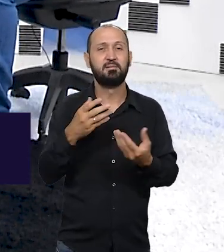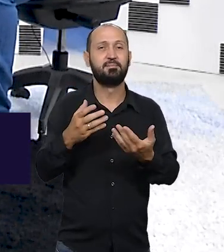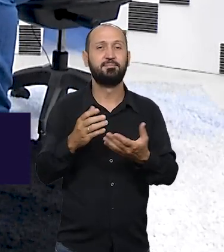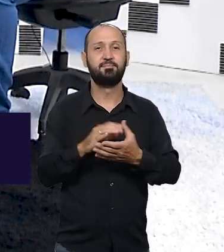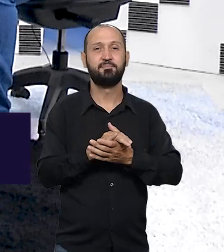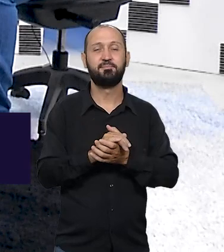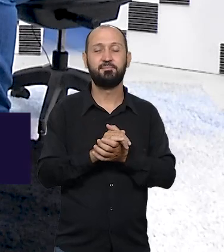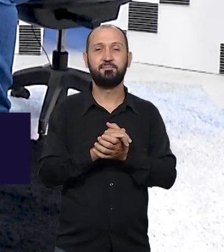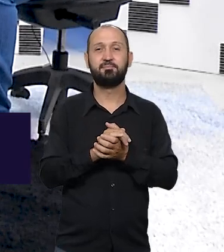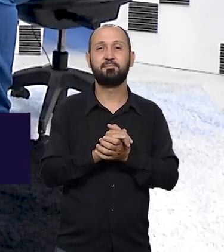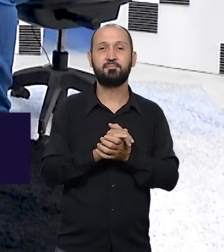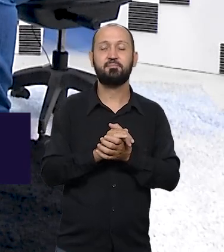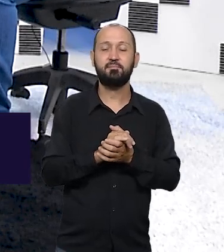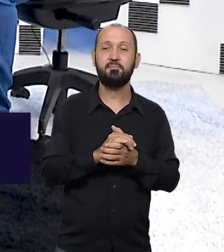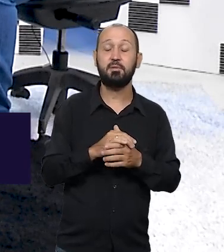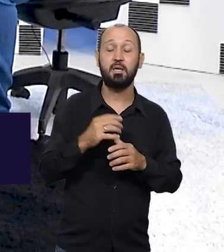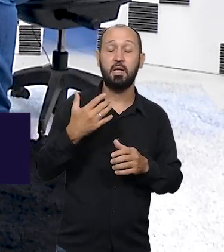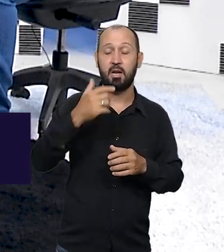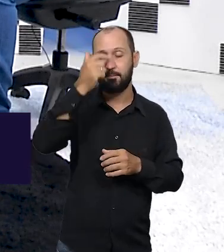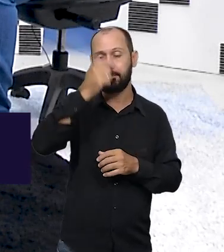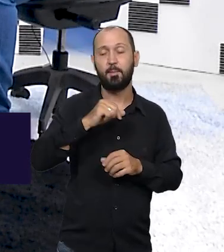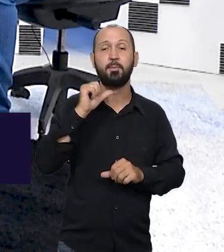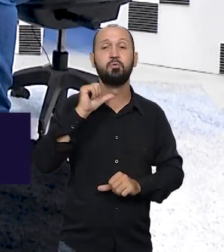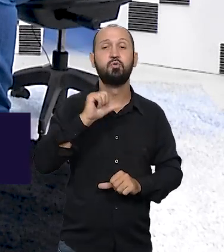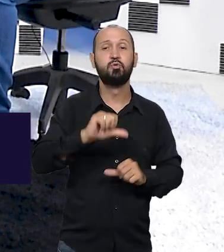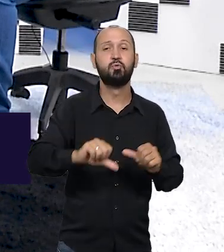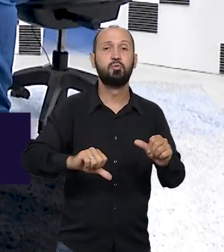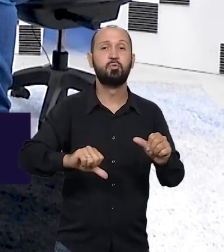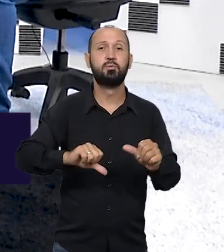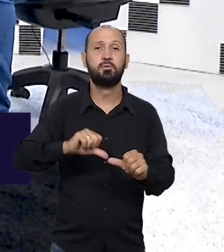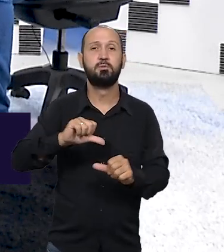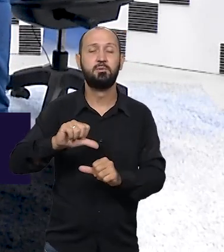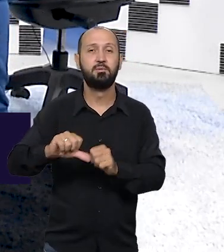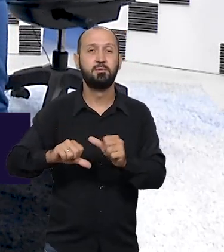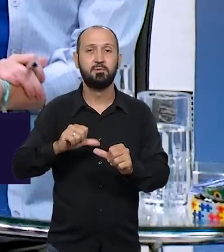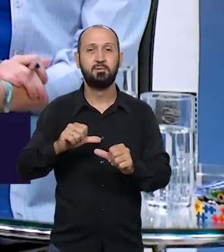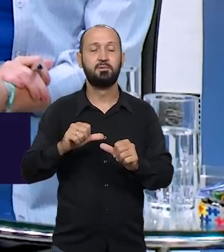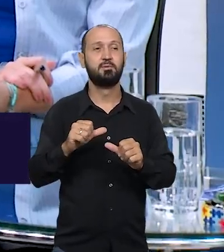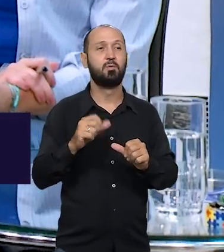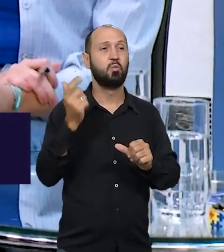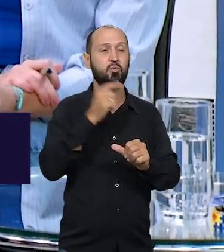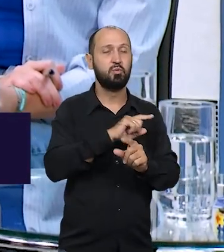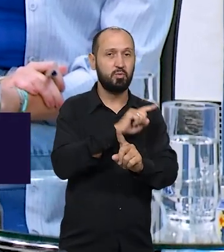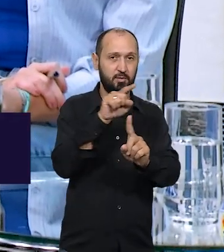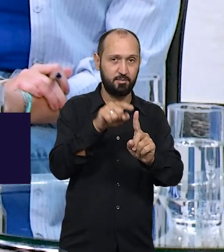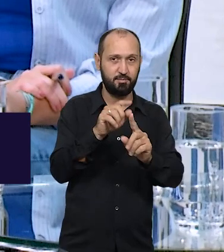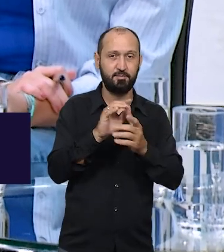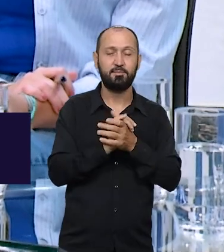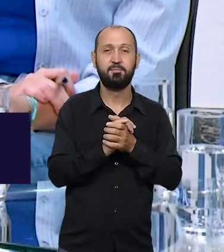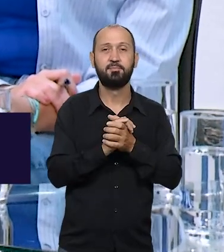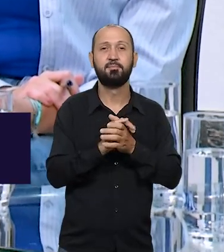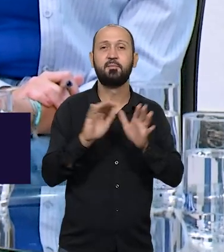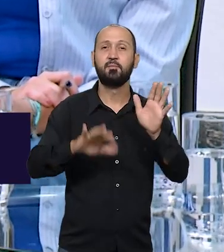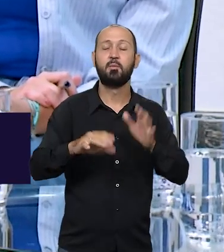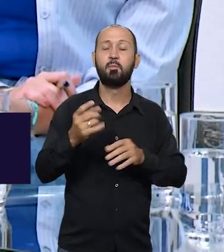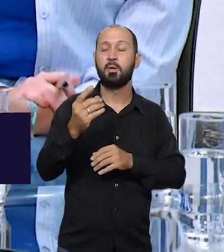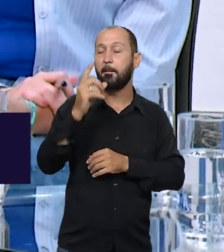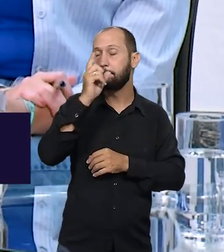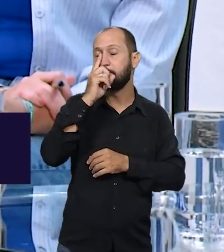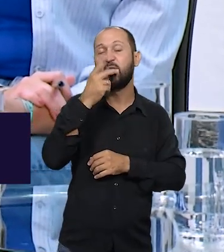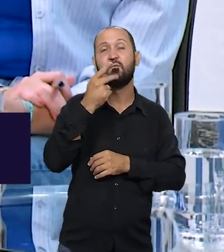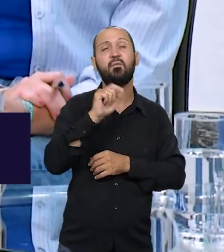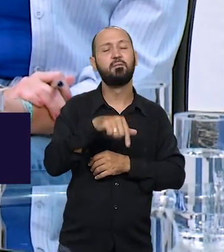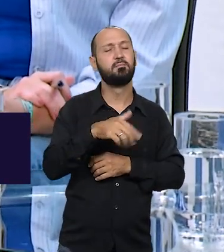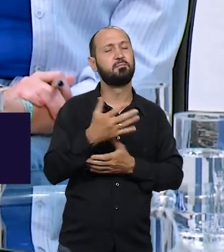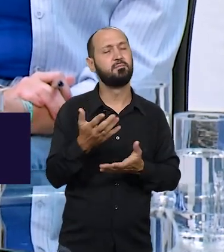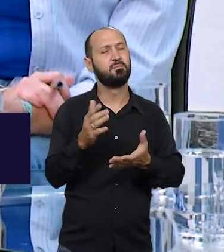modificar para poder atingir aquele objetivo. Então assim, às vezes eu tenho muitas mães que falam assim, ai Gabriela, eu não entendo a piada, mas